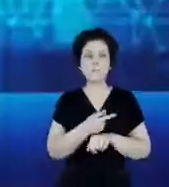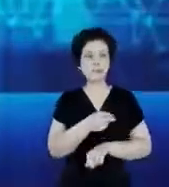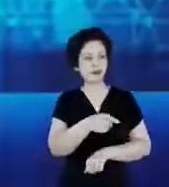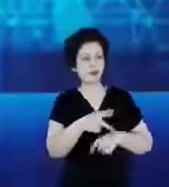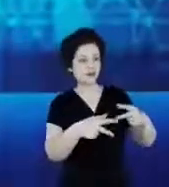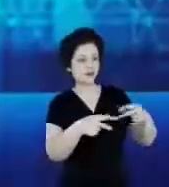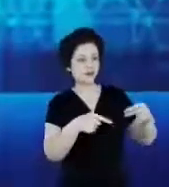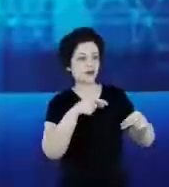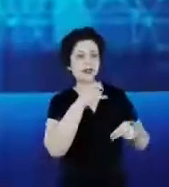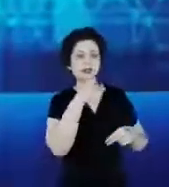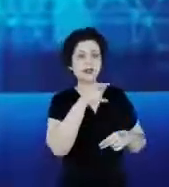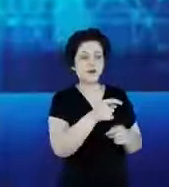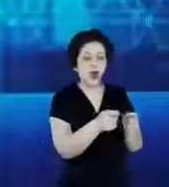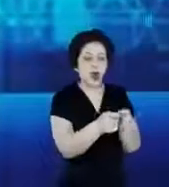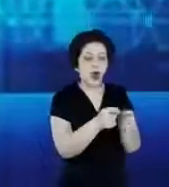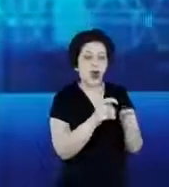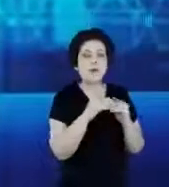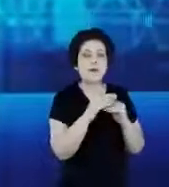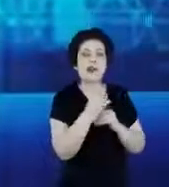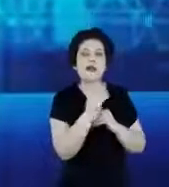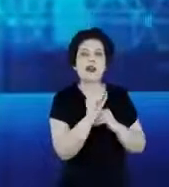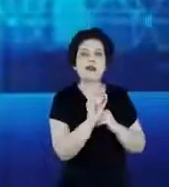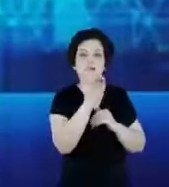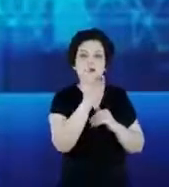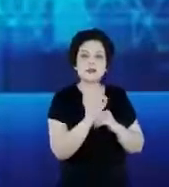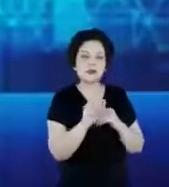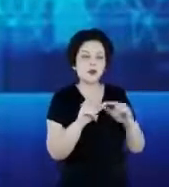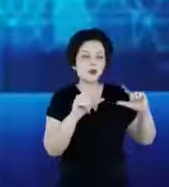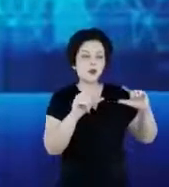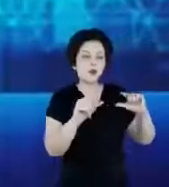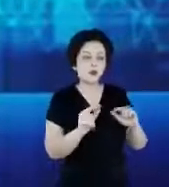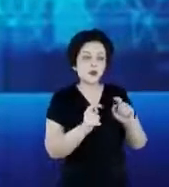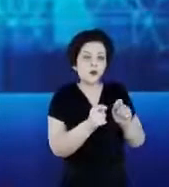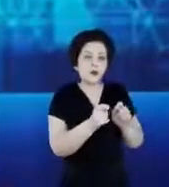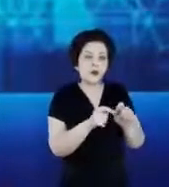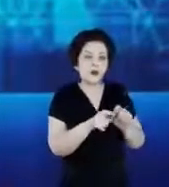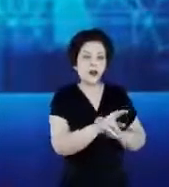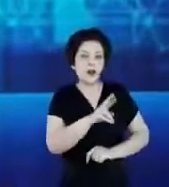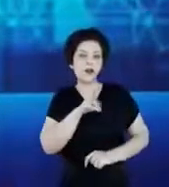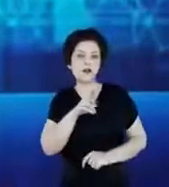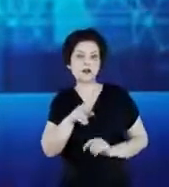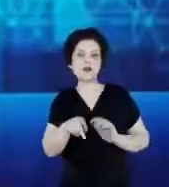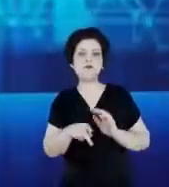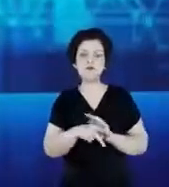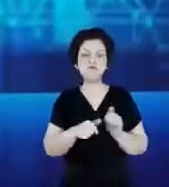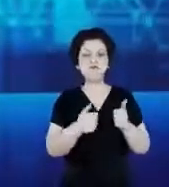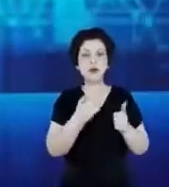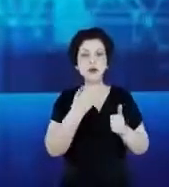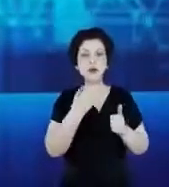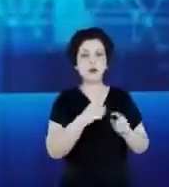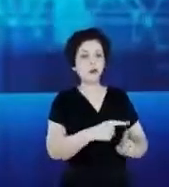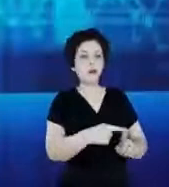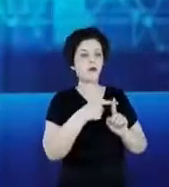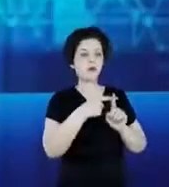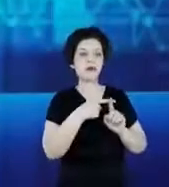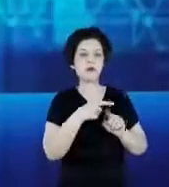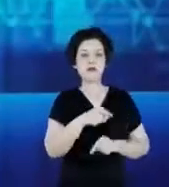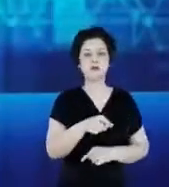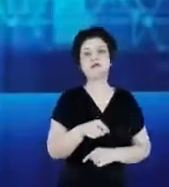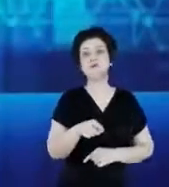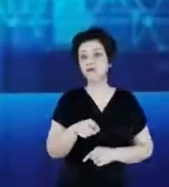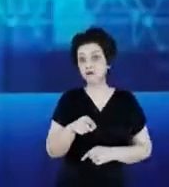que economizar mais de 10%, tivemos o programa de resposta da demanda. Então, citar o ponto alto